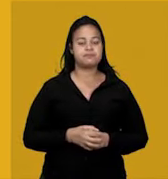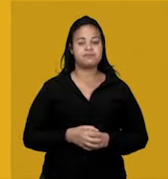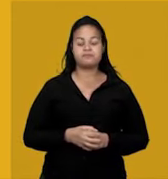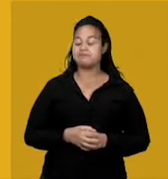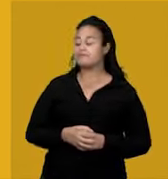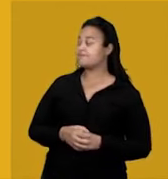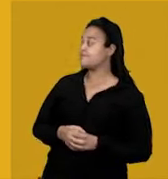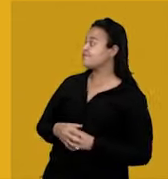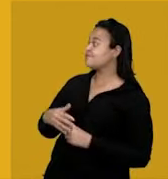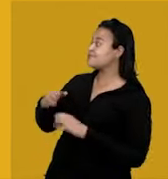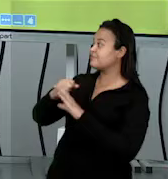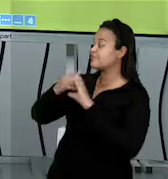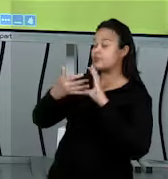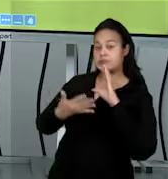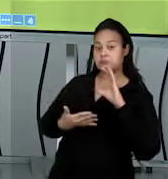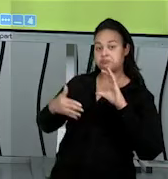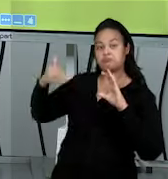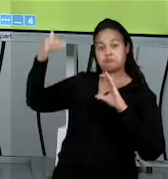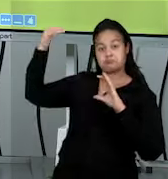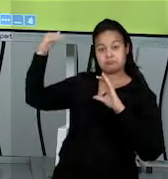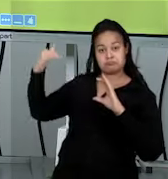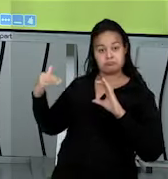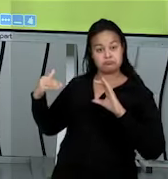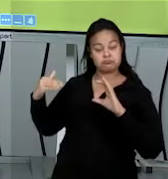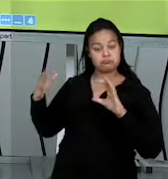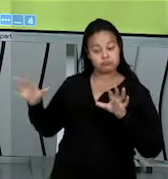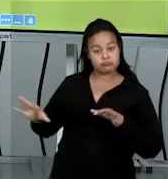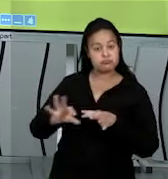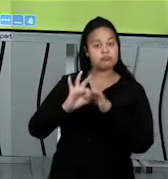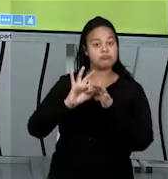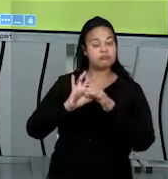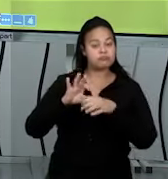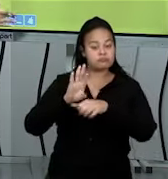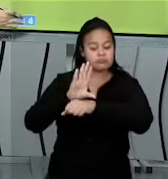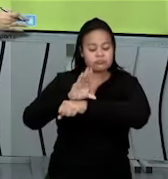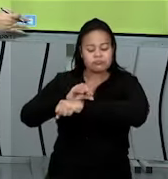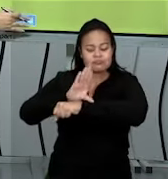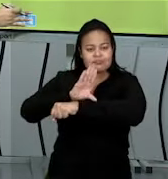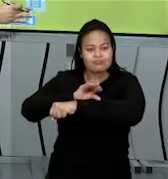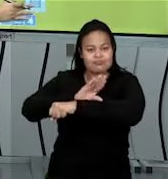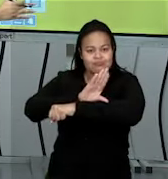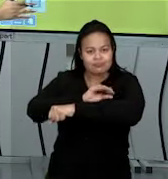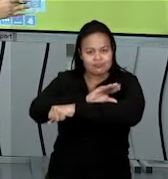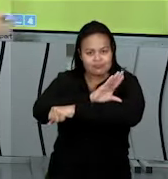Essas são as características gerais do tecido muscular.